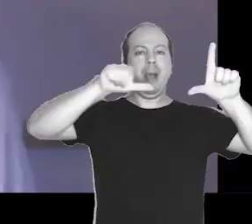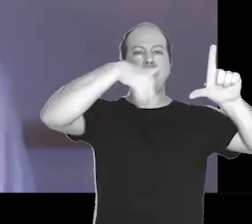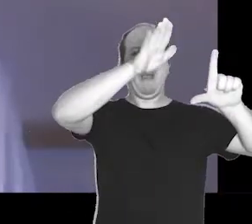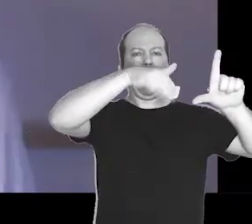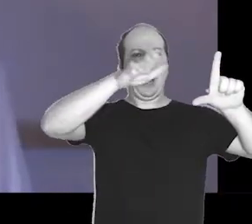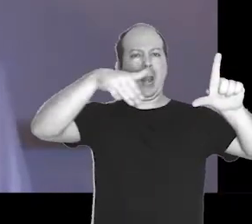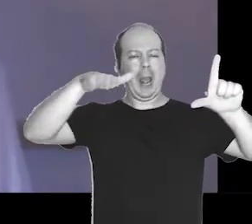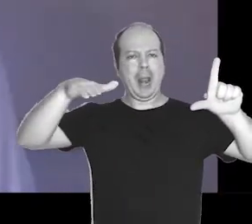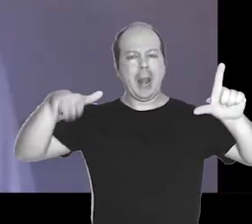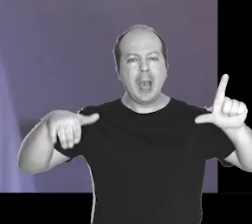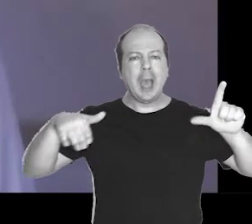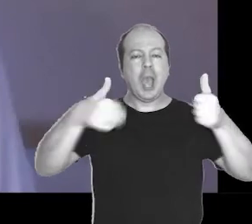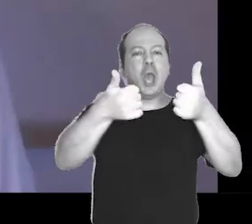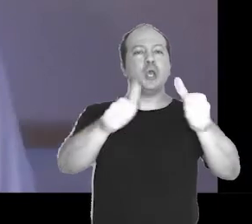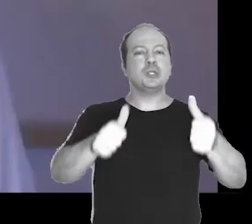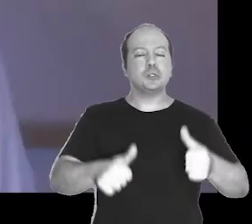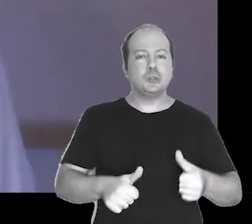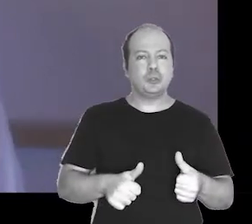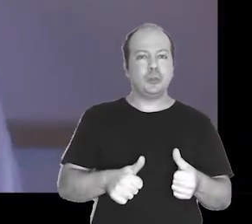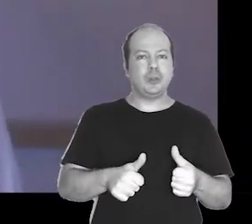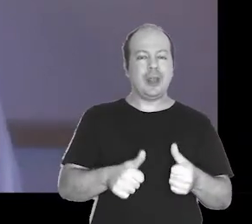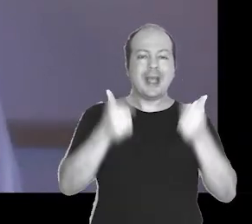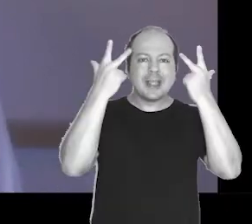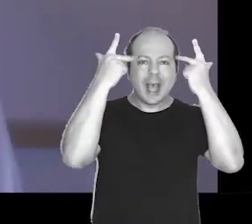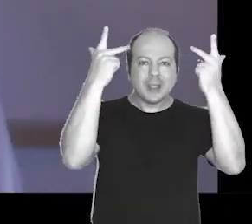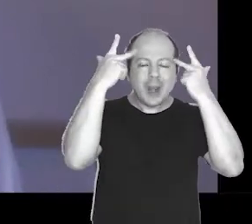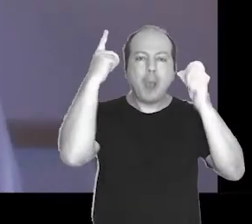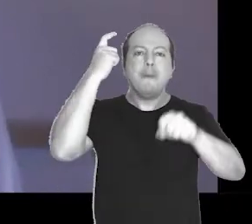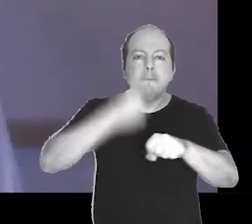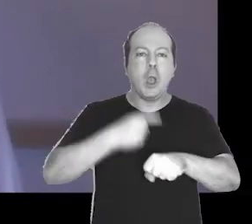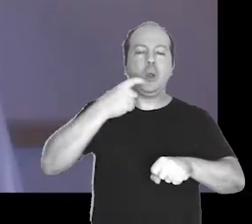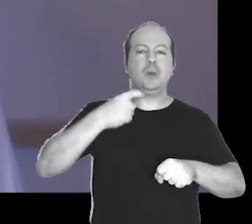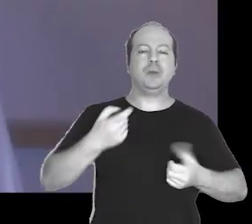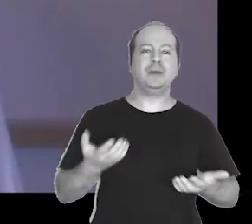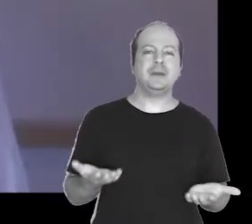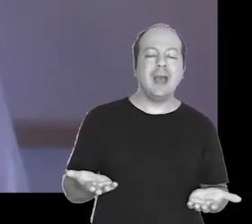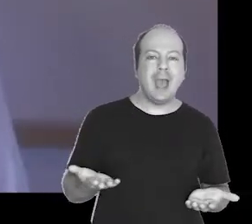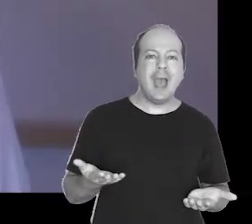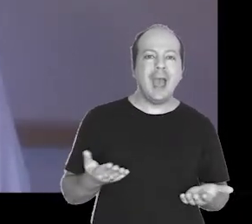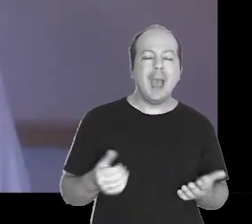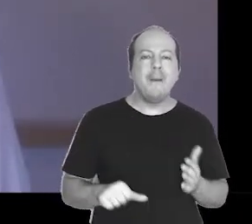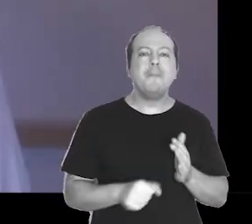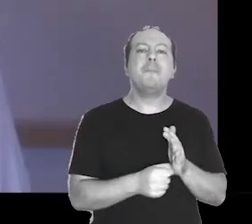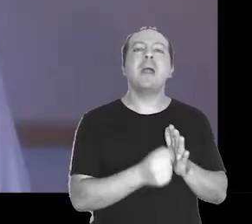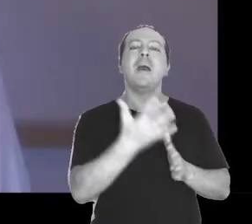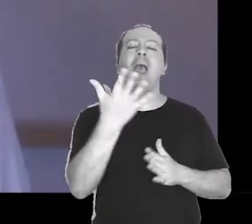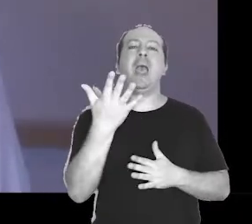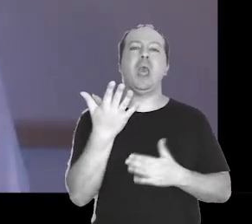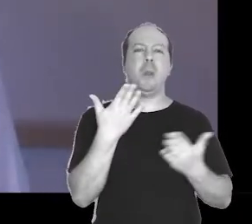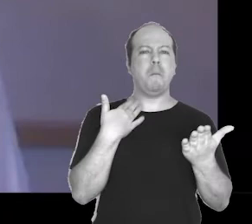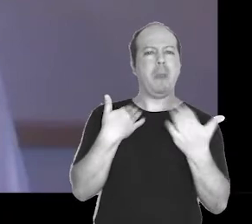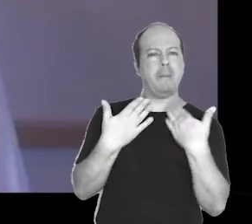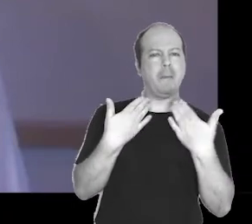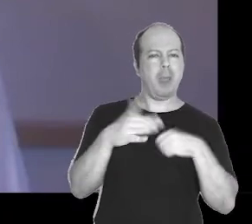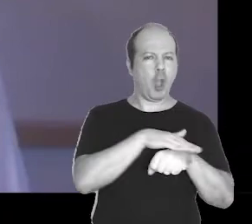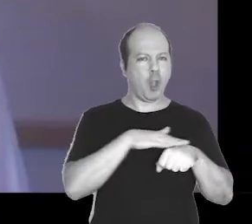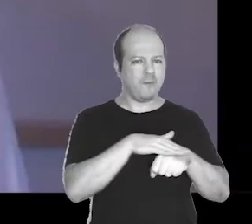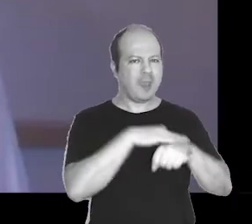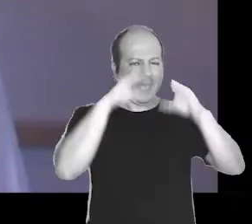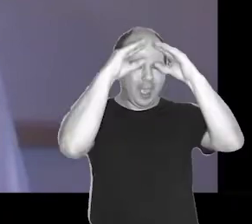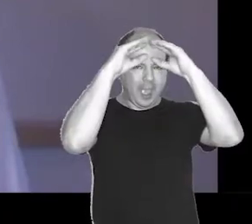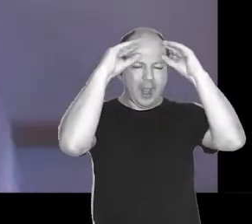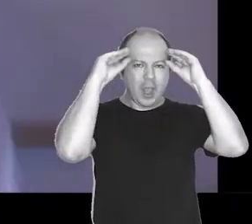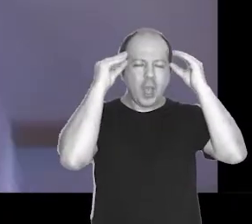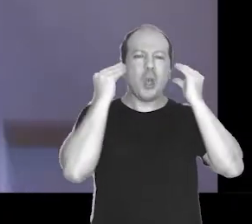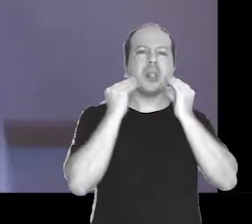tintas. E na escultura, a natureza bruta. Em meus primeiros diálogos com Leonardo da Vinci,